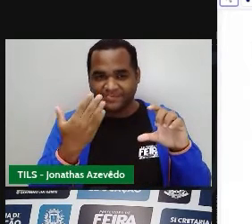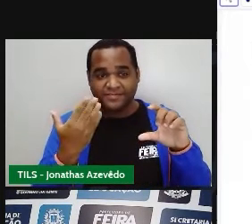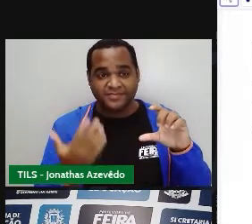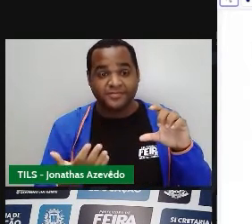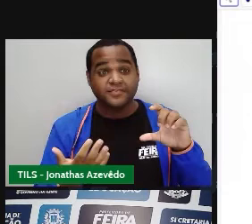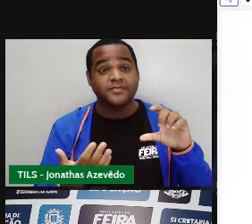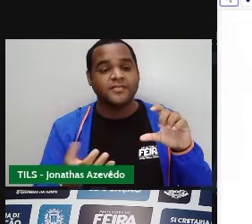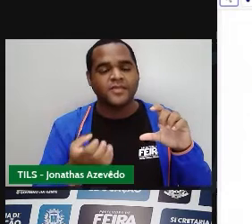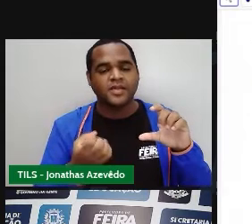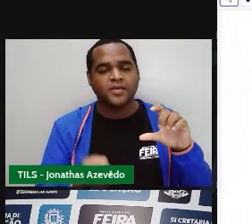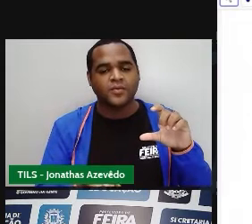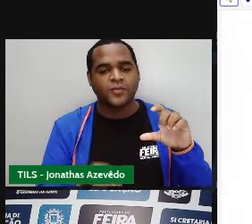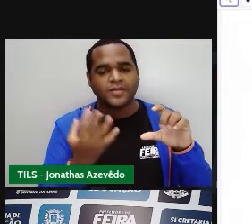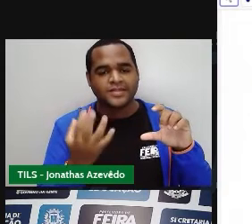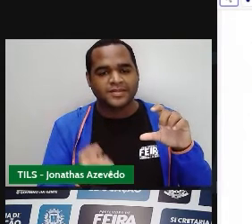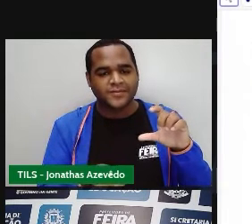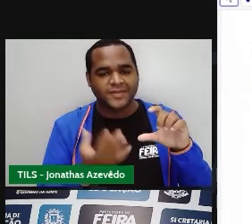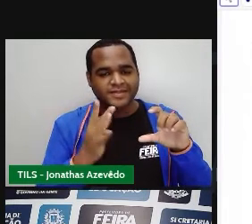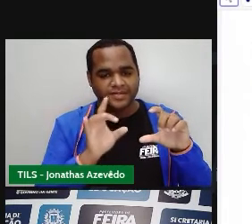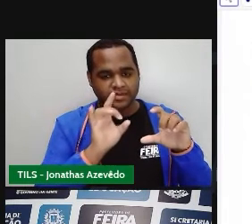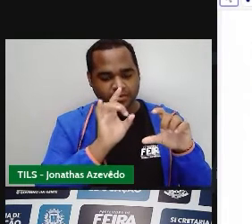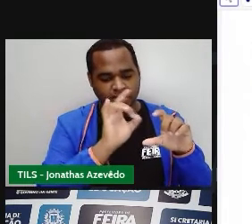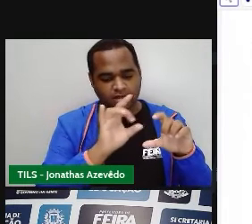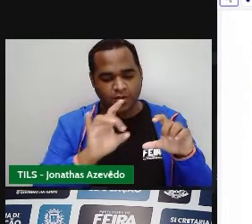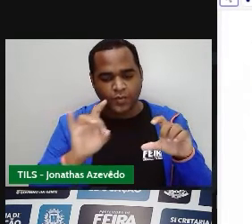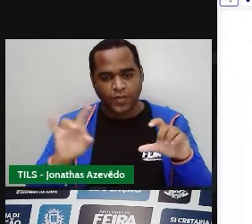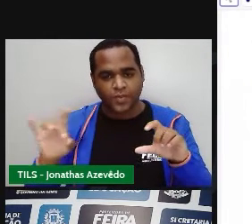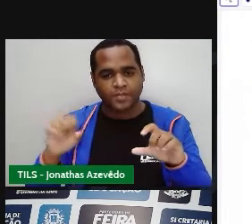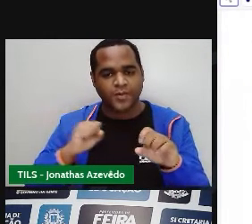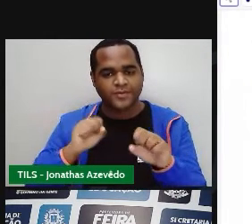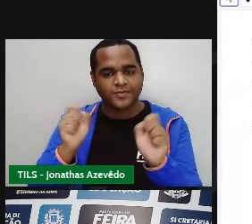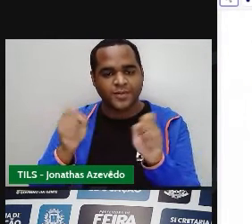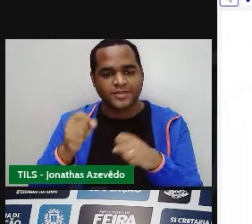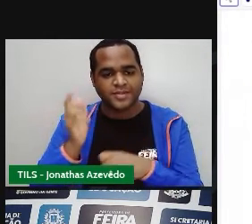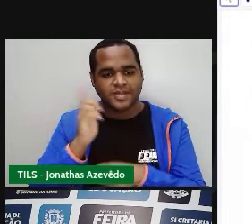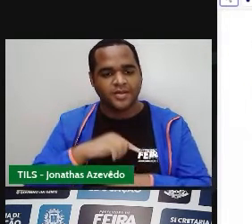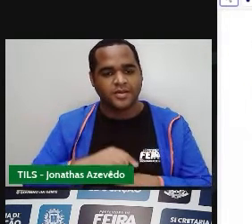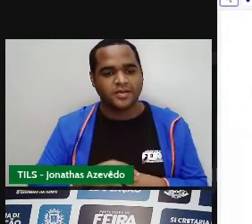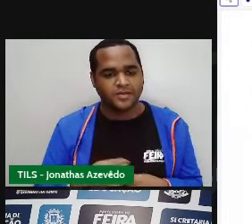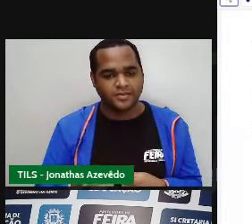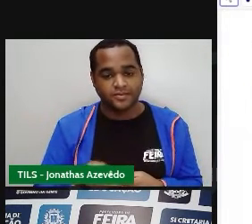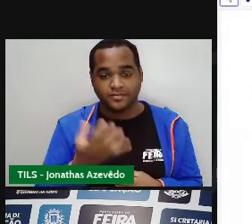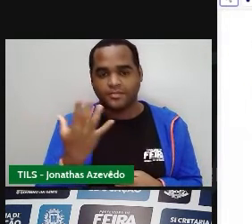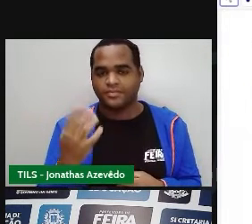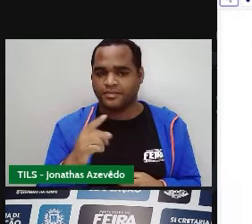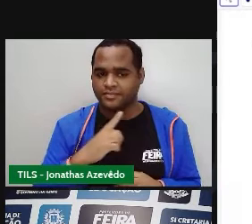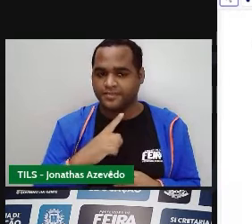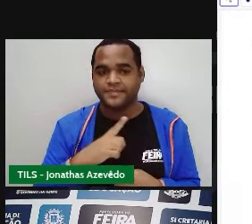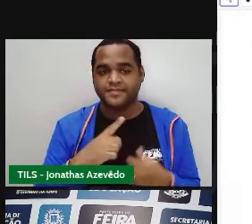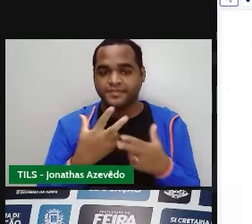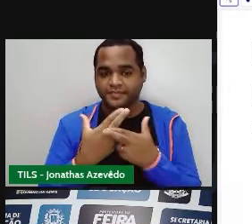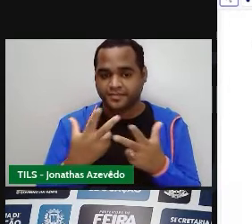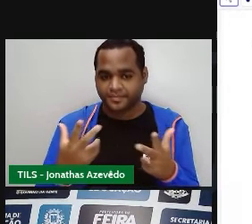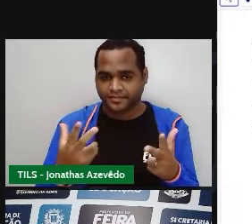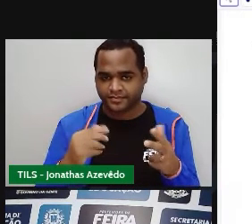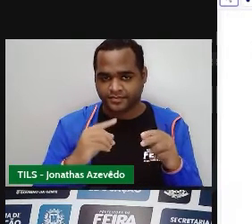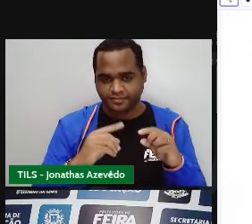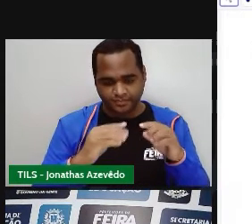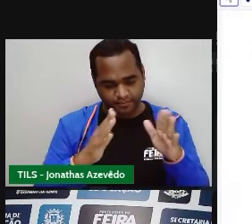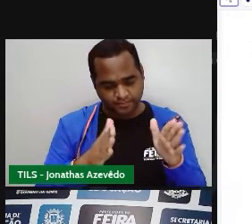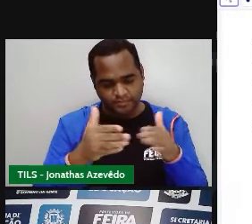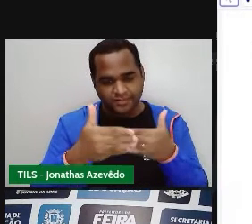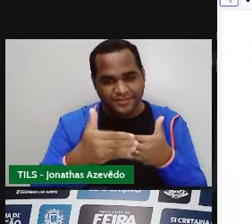quantas representações de cada figura foram construídas ou seja quantos cubos foram